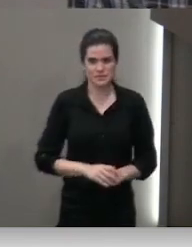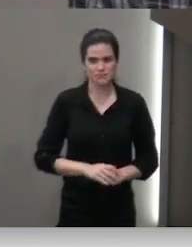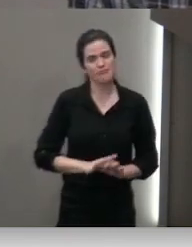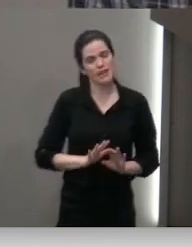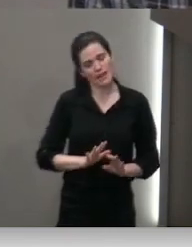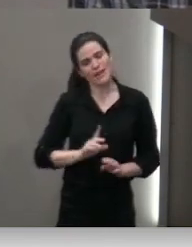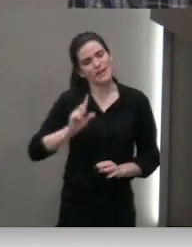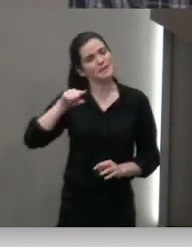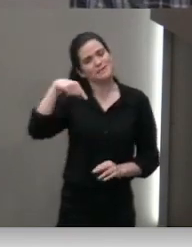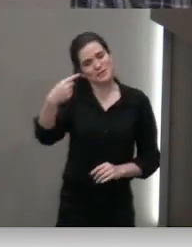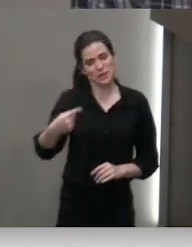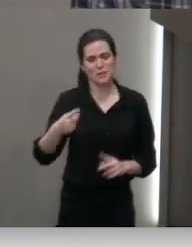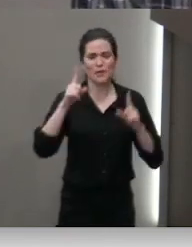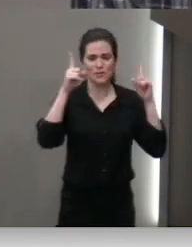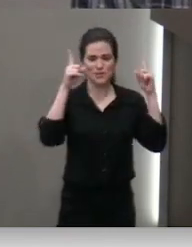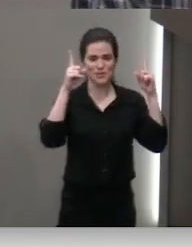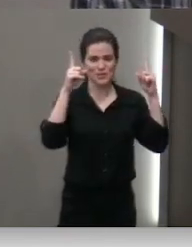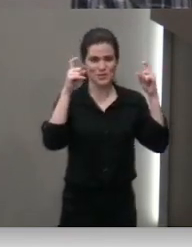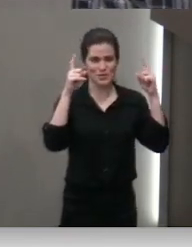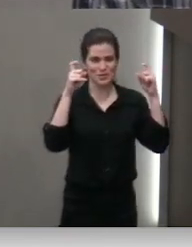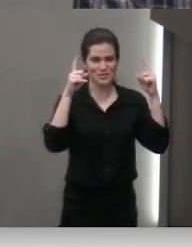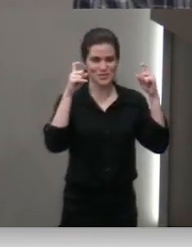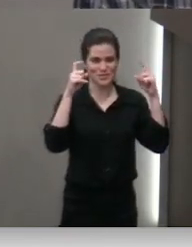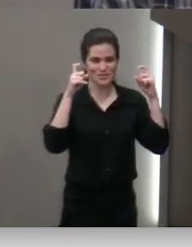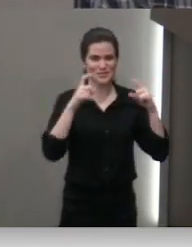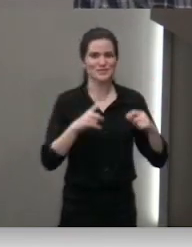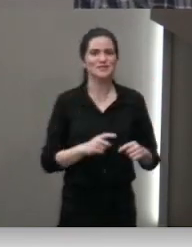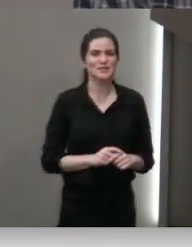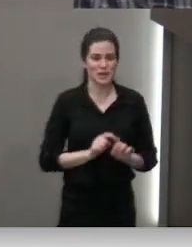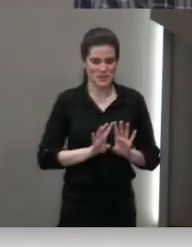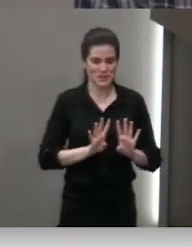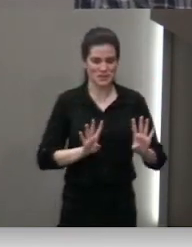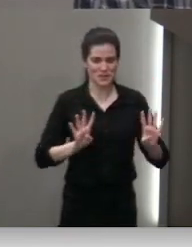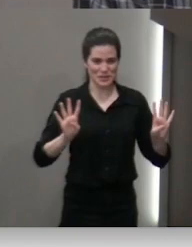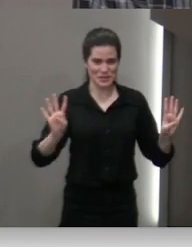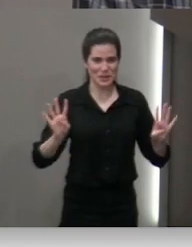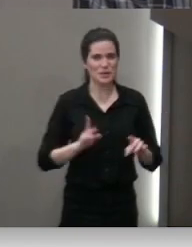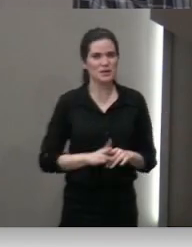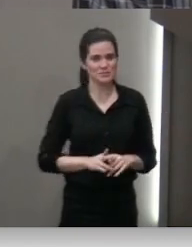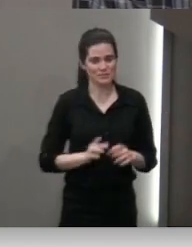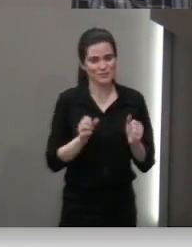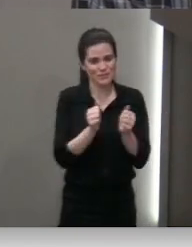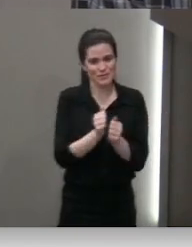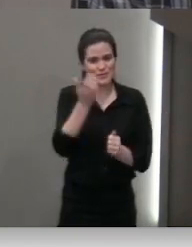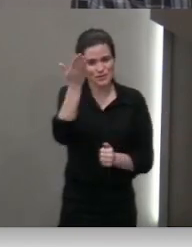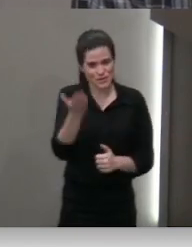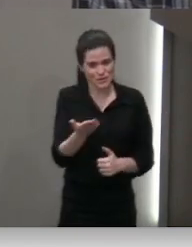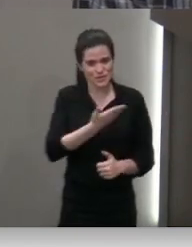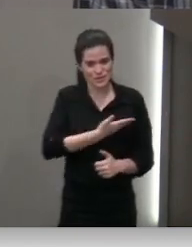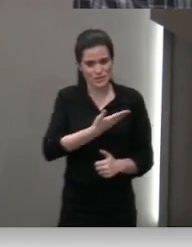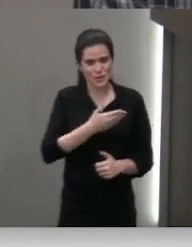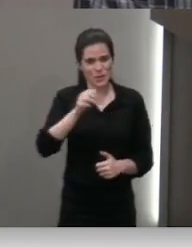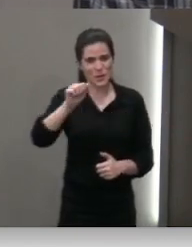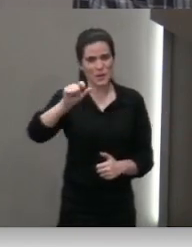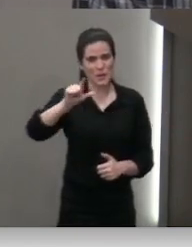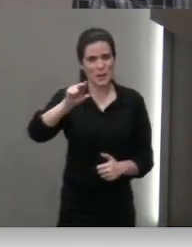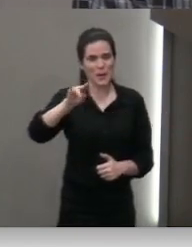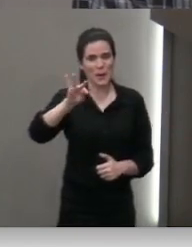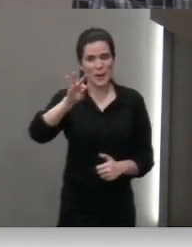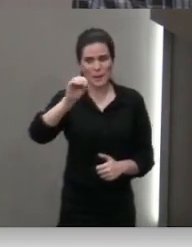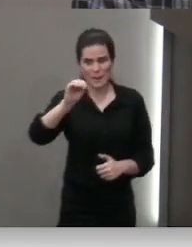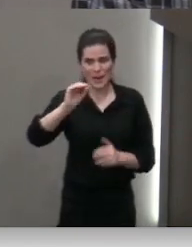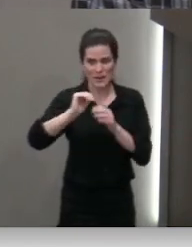fotografia, tirado o pano da frente da fotografia do nosso amigo Alberto Portoneri, aqui no